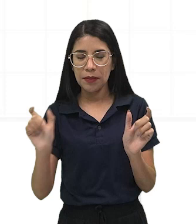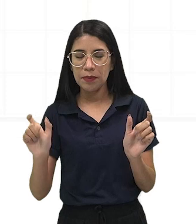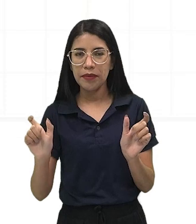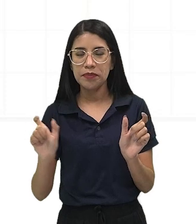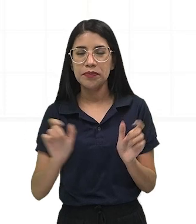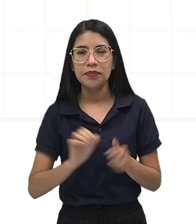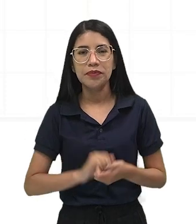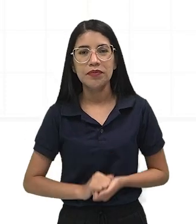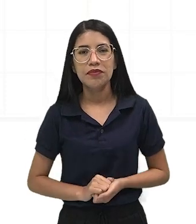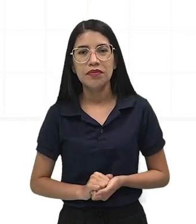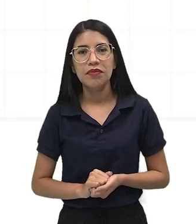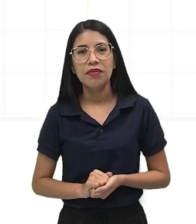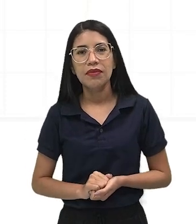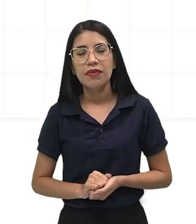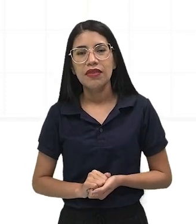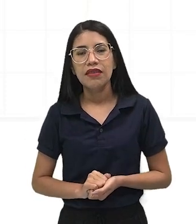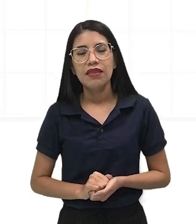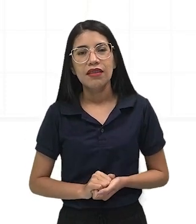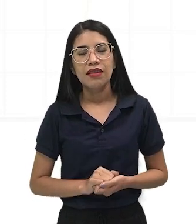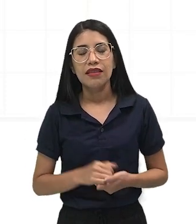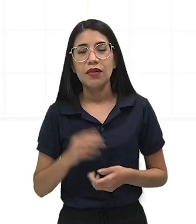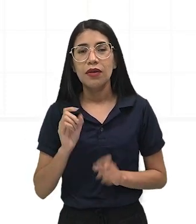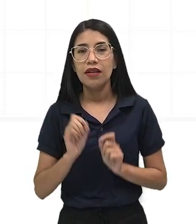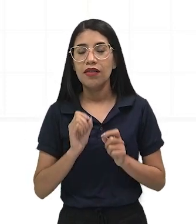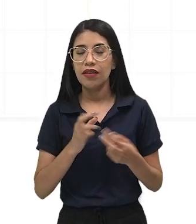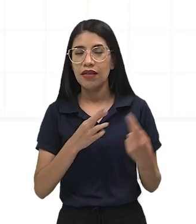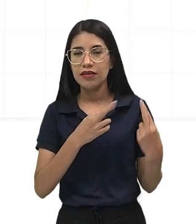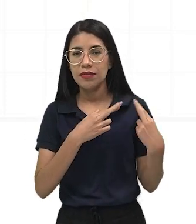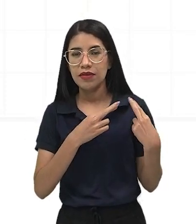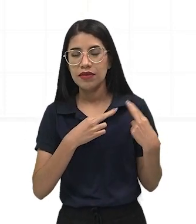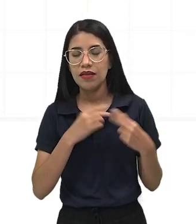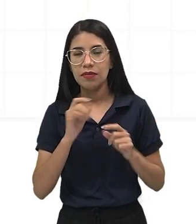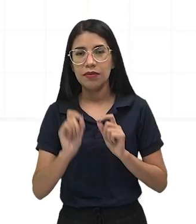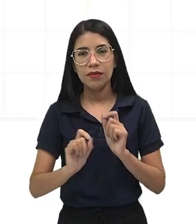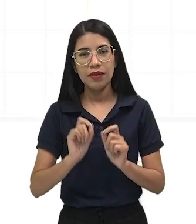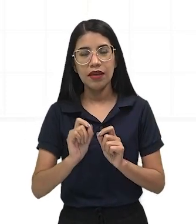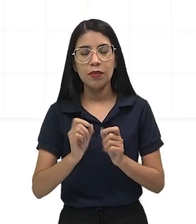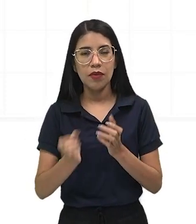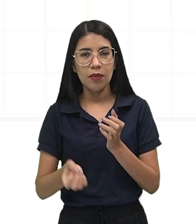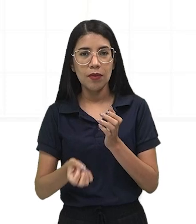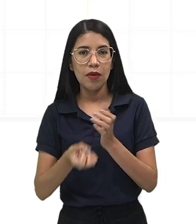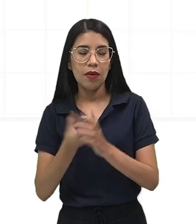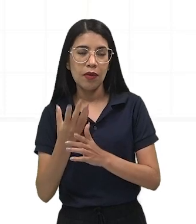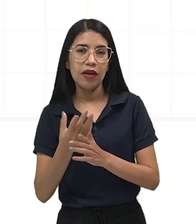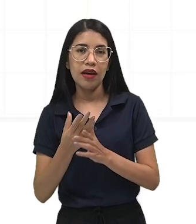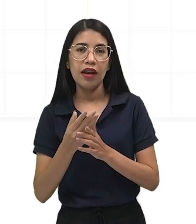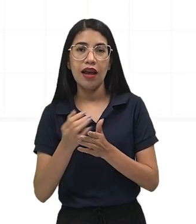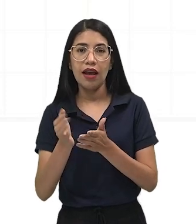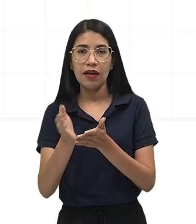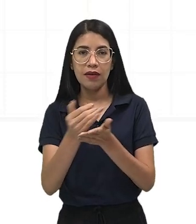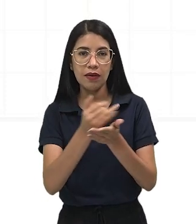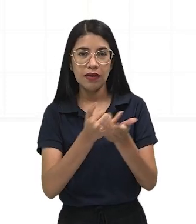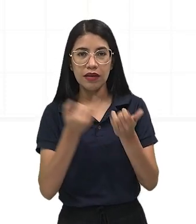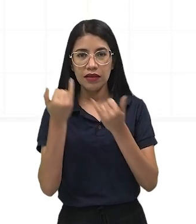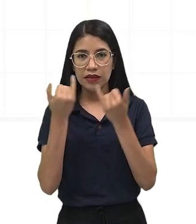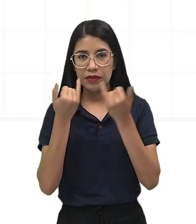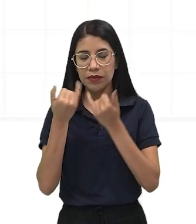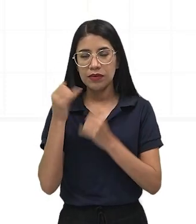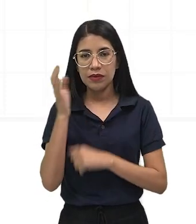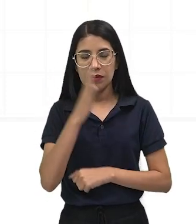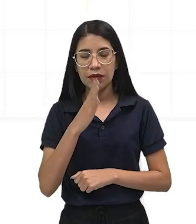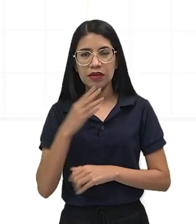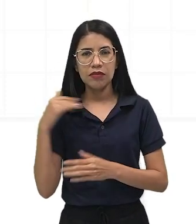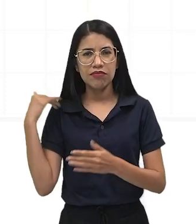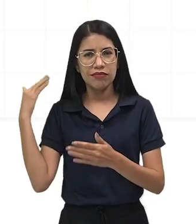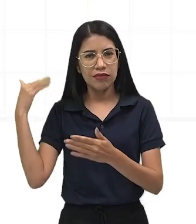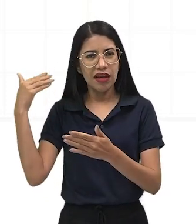Então, ele foi responsável aí por esse censo muito, muito importante, porque de lá para cá nós